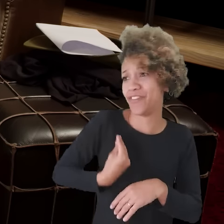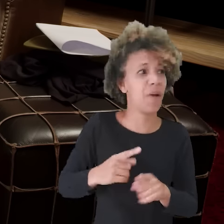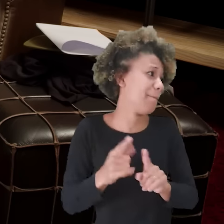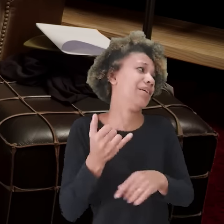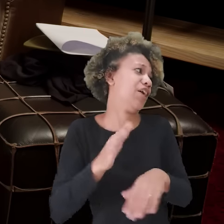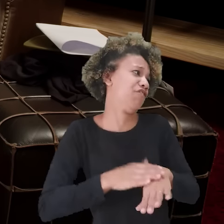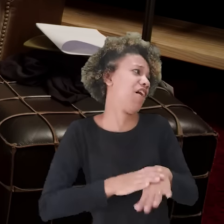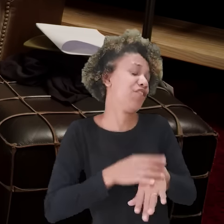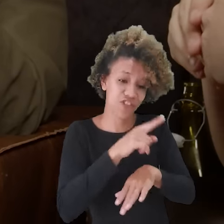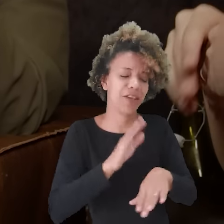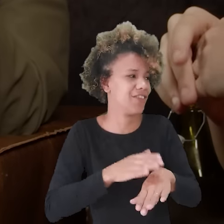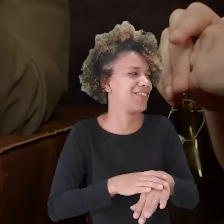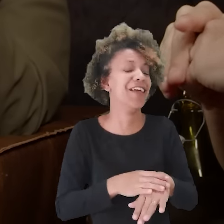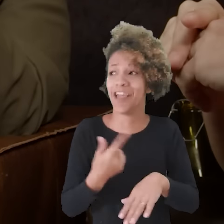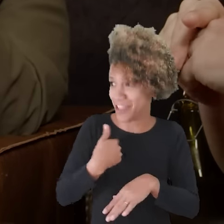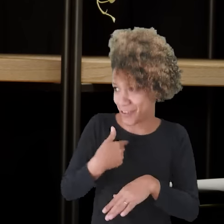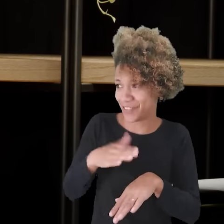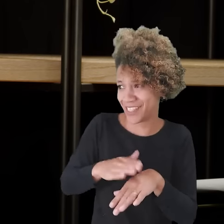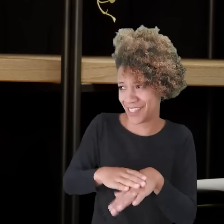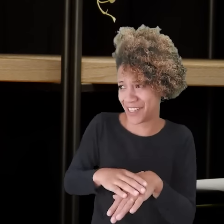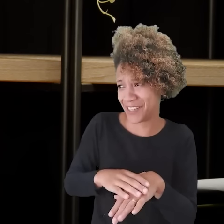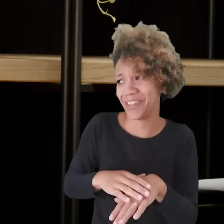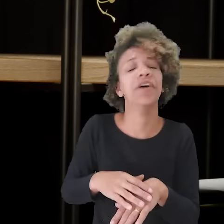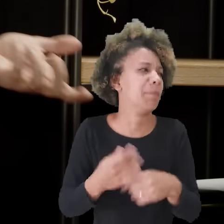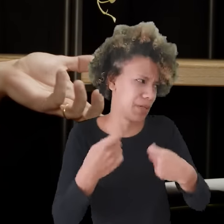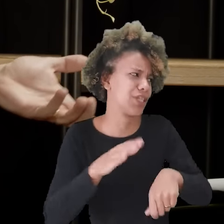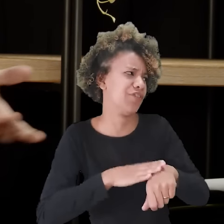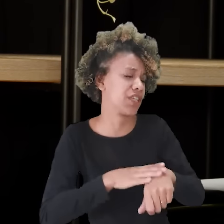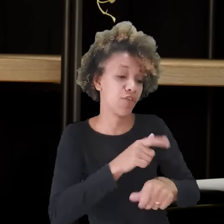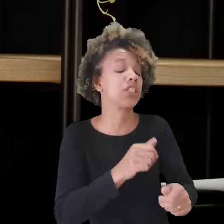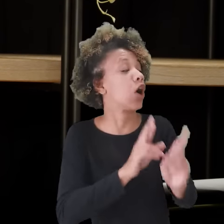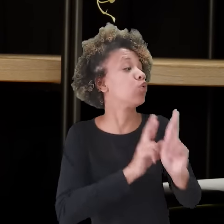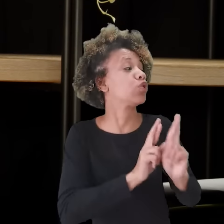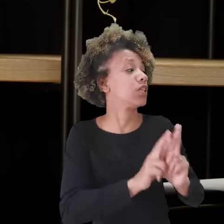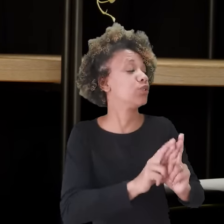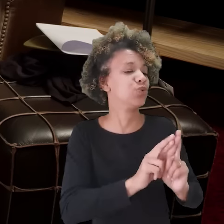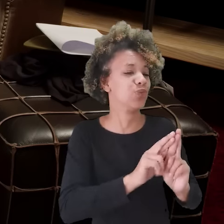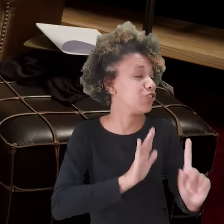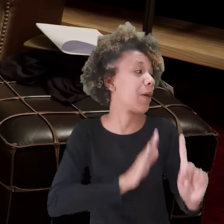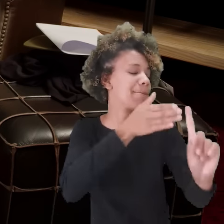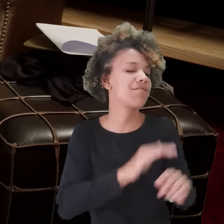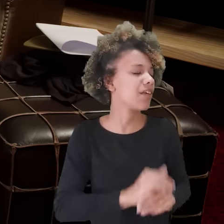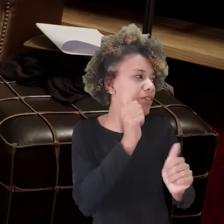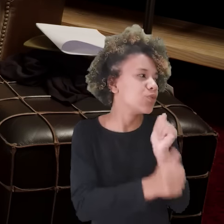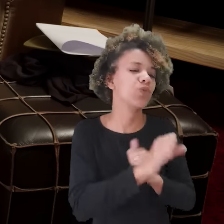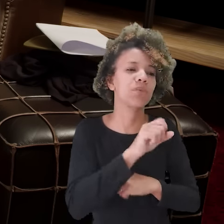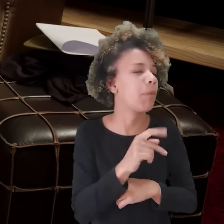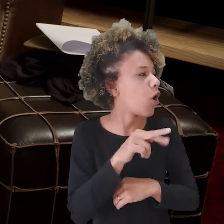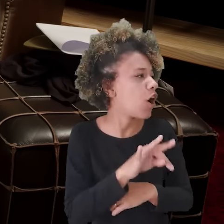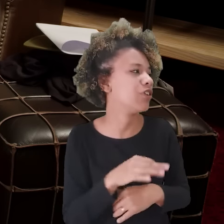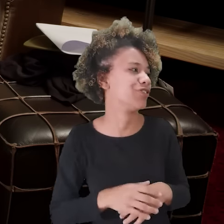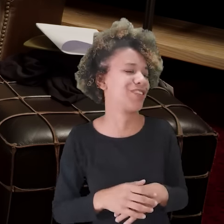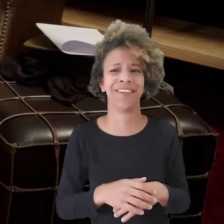aí se você tem que fazer não você tem que fazer você tem que fazer mano você é o torcedor símbolo do time você tem que fazer